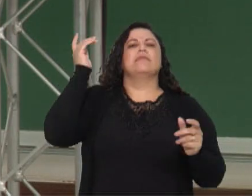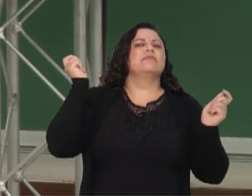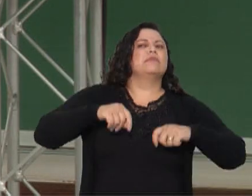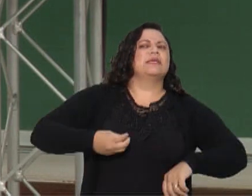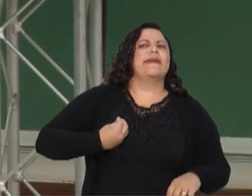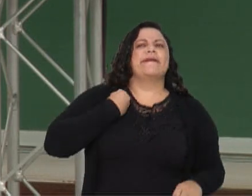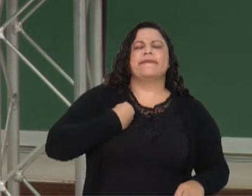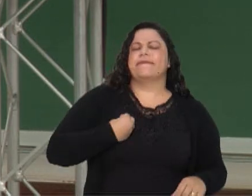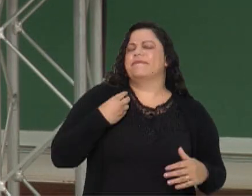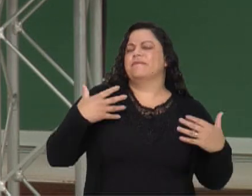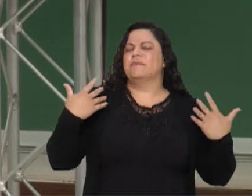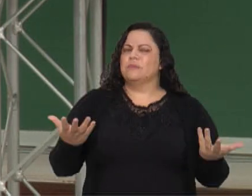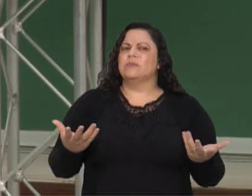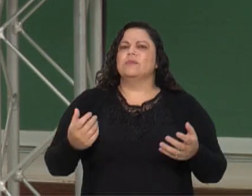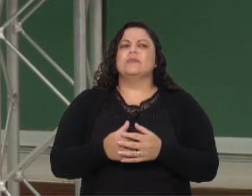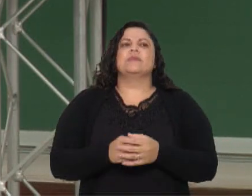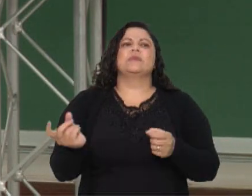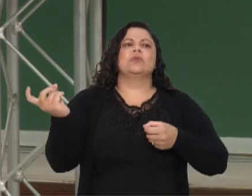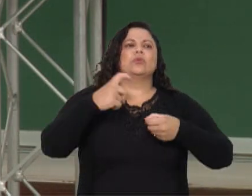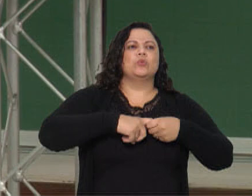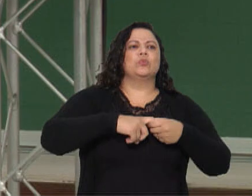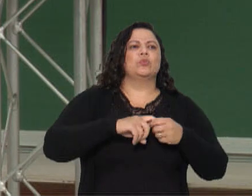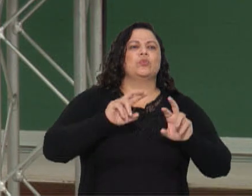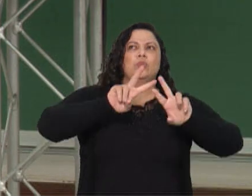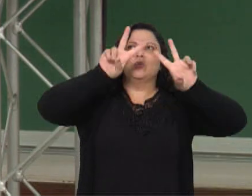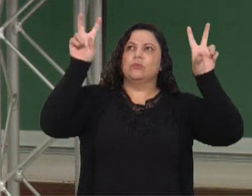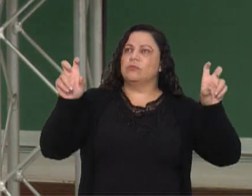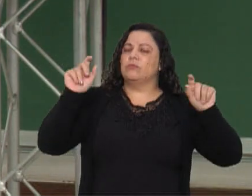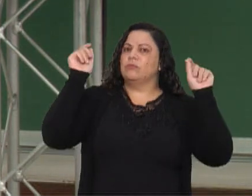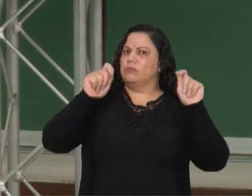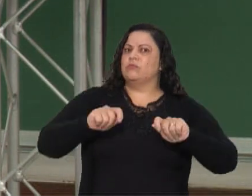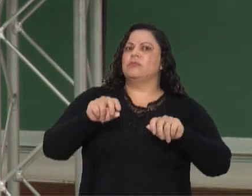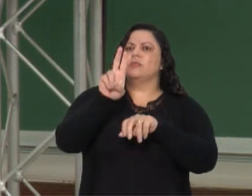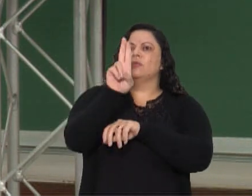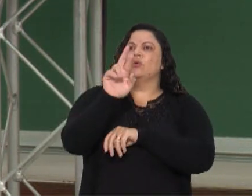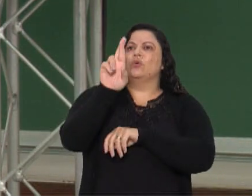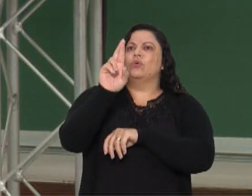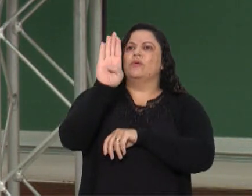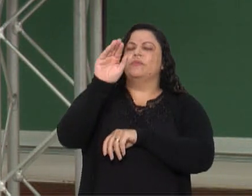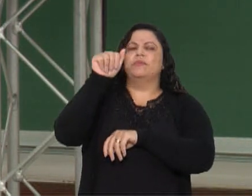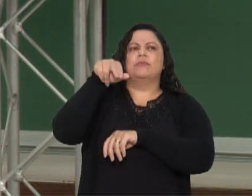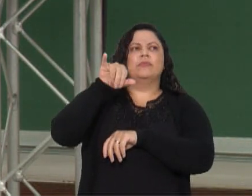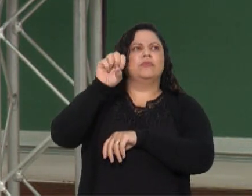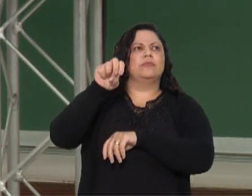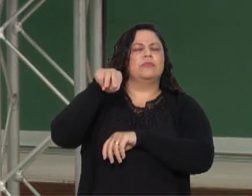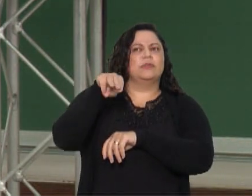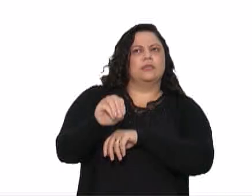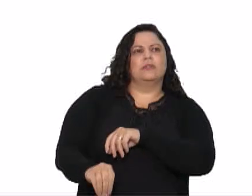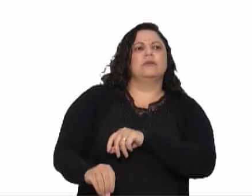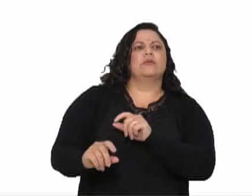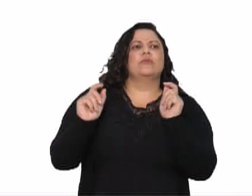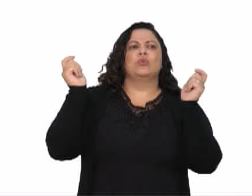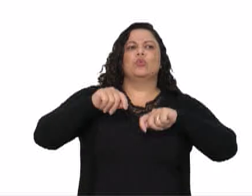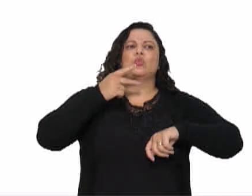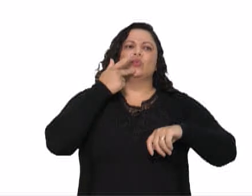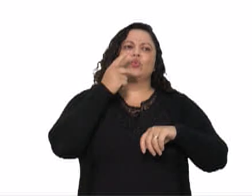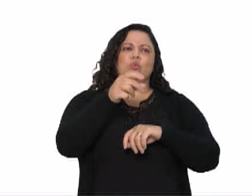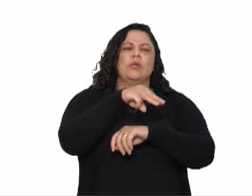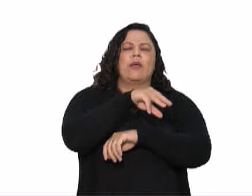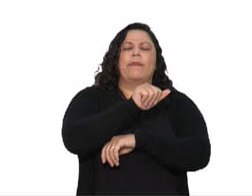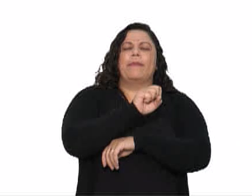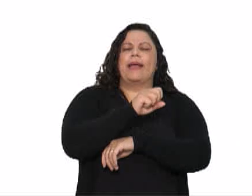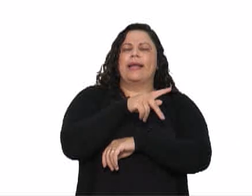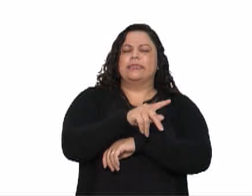naquele lugar? Então, quando a gente fala sobre isso, a gente está falando sobre urbanismo. Aí eu trouxe aqui o MASP, né, e trouxe